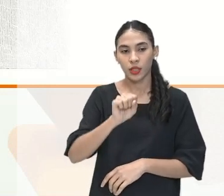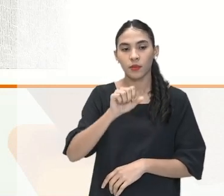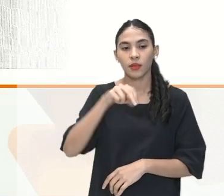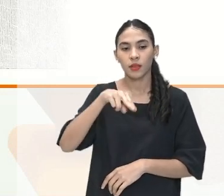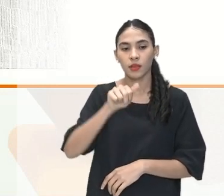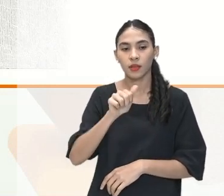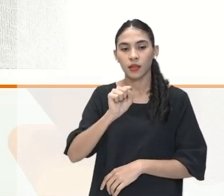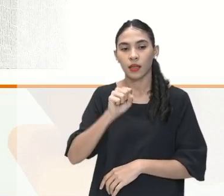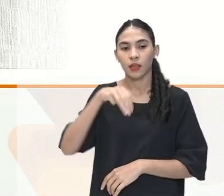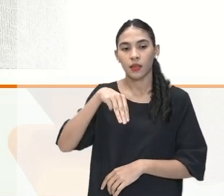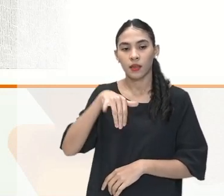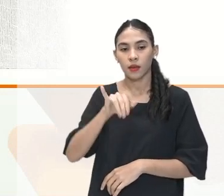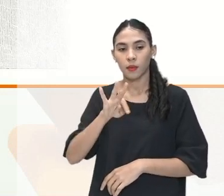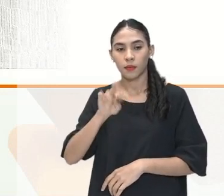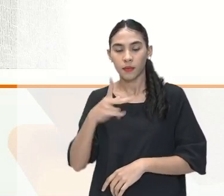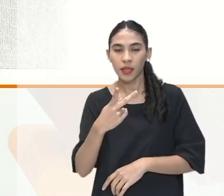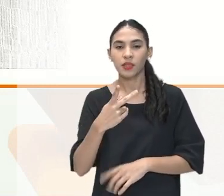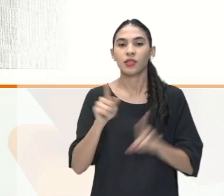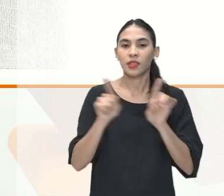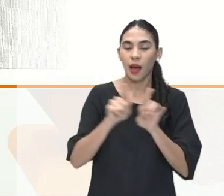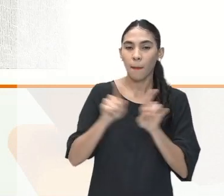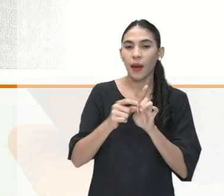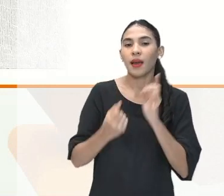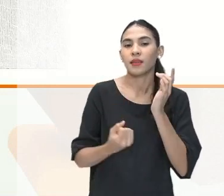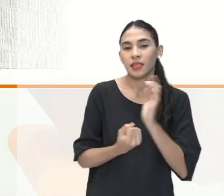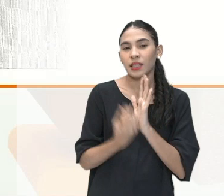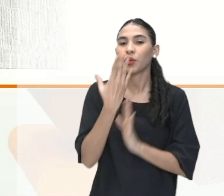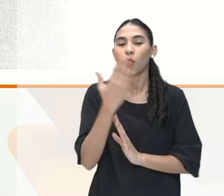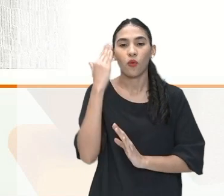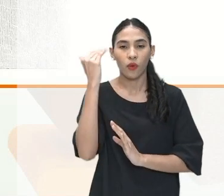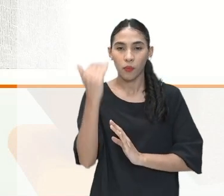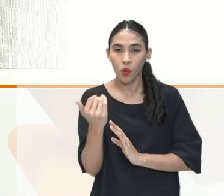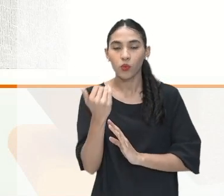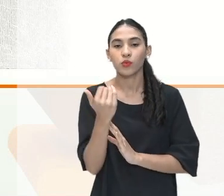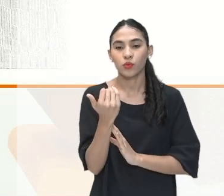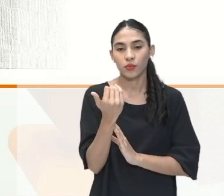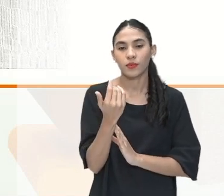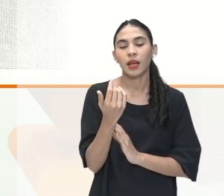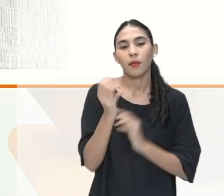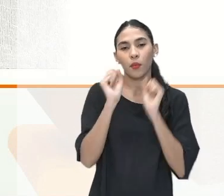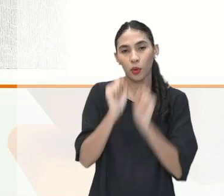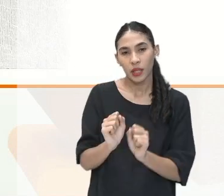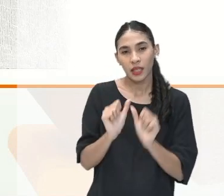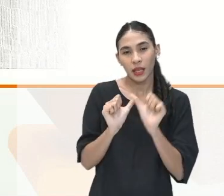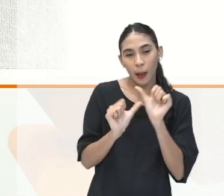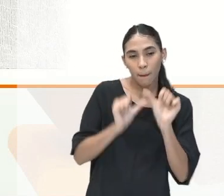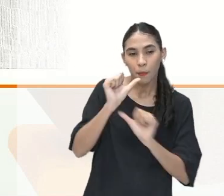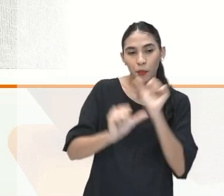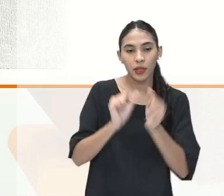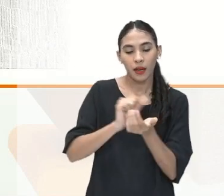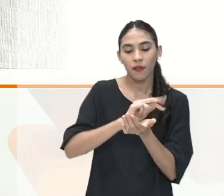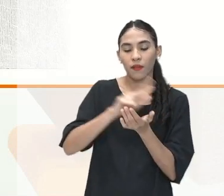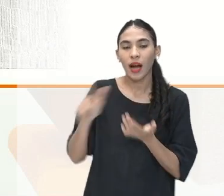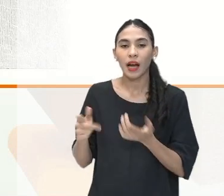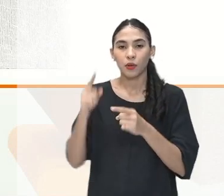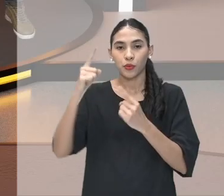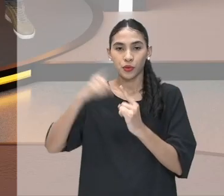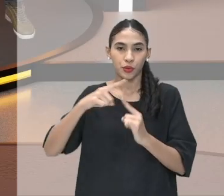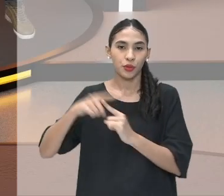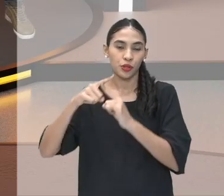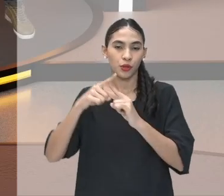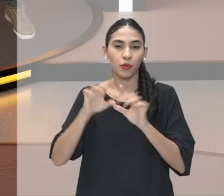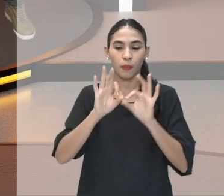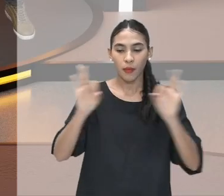né? Esse dispositivo era capaz de dobrar peças de metal de variados tamanhos. Então, aquilo que era